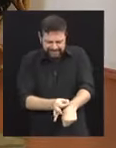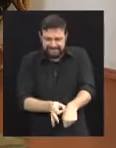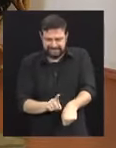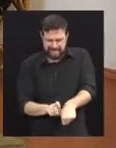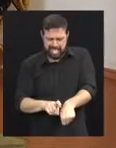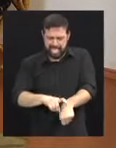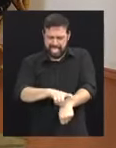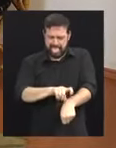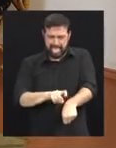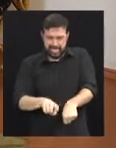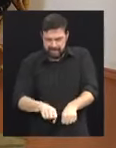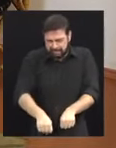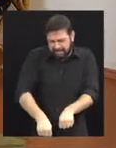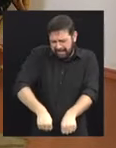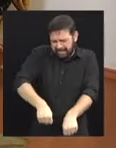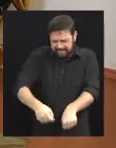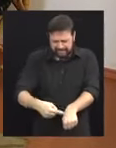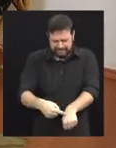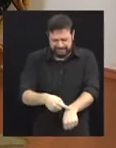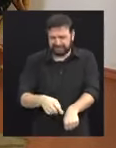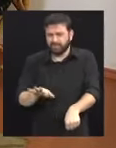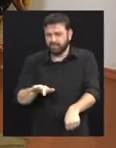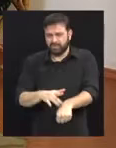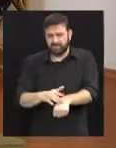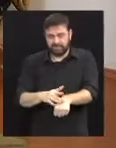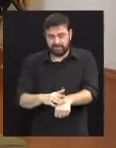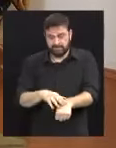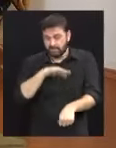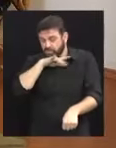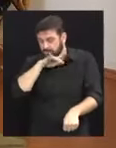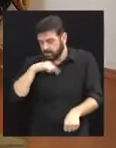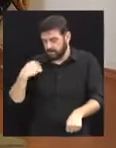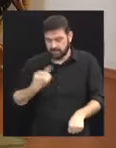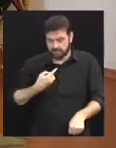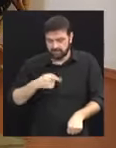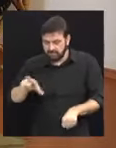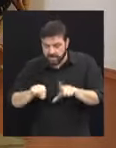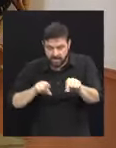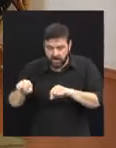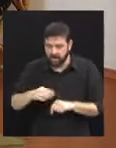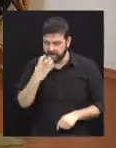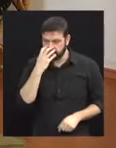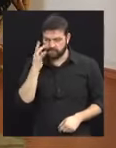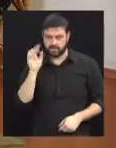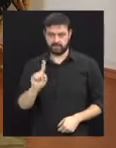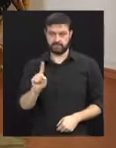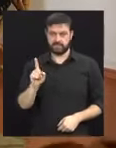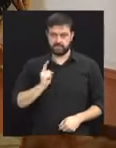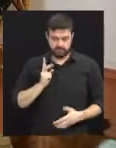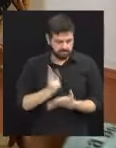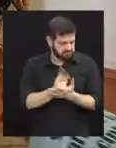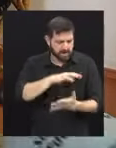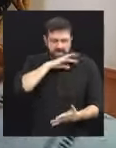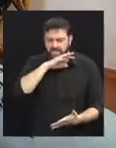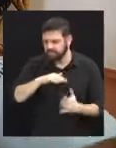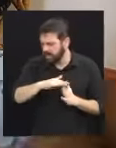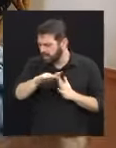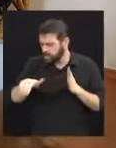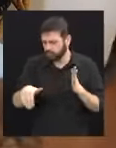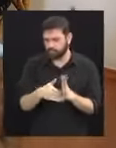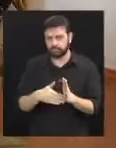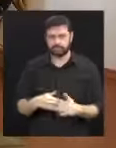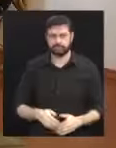assim lamentável. A nossa associação, ela não é especista, né? A gente luta por todas as espécies. A